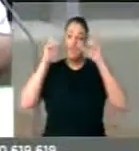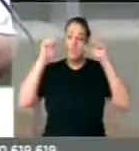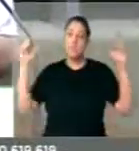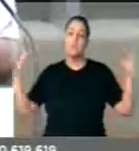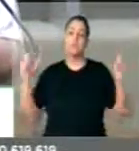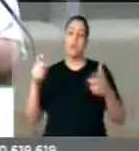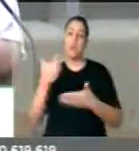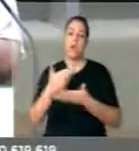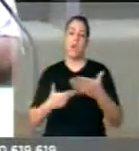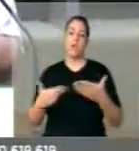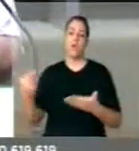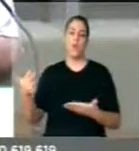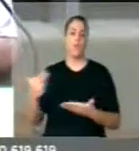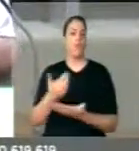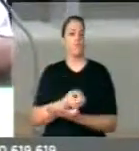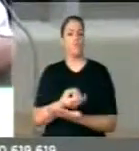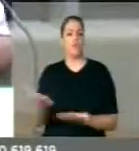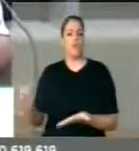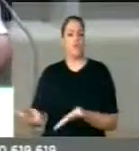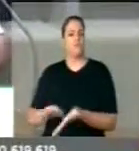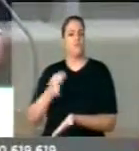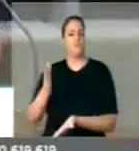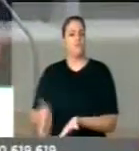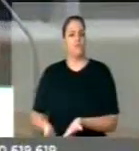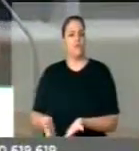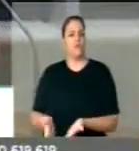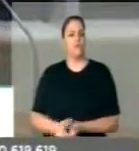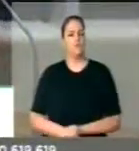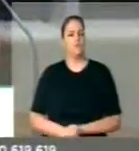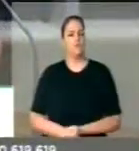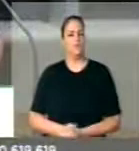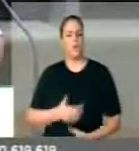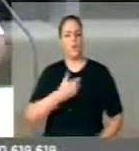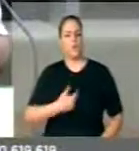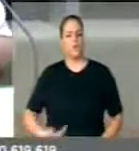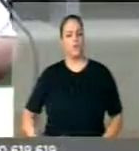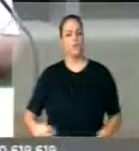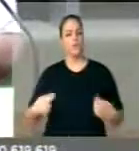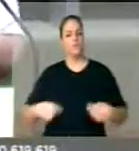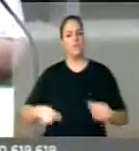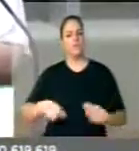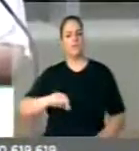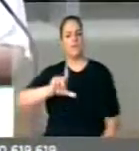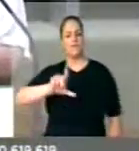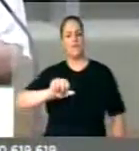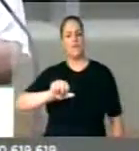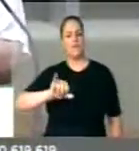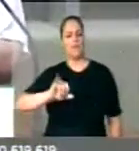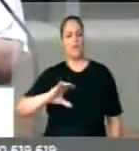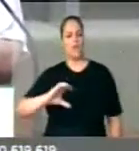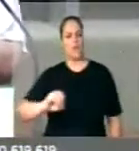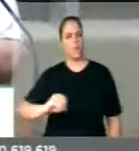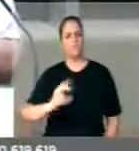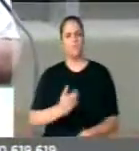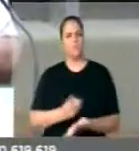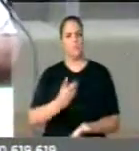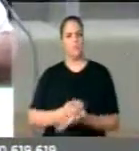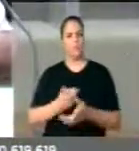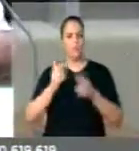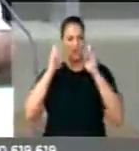Brasil é signatário, defendendo a laicidade do Estado democrático de direito e o respeito à